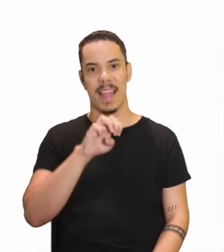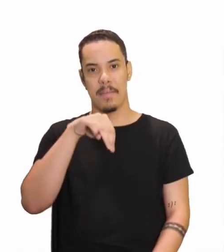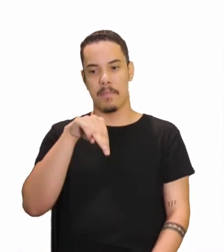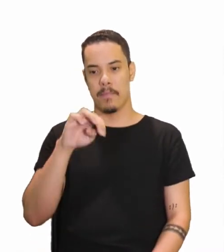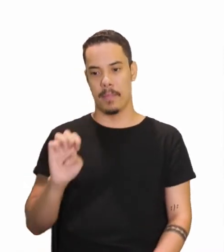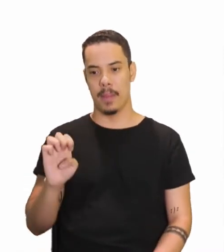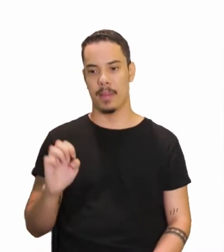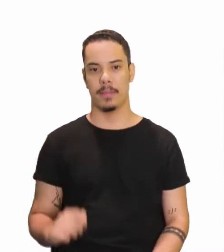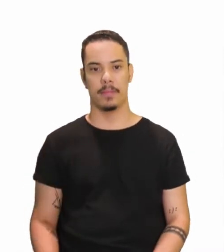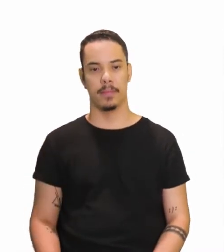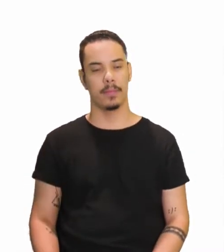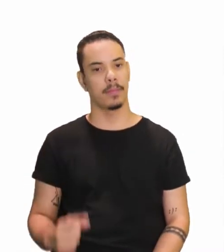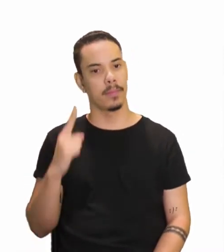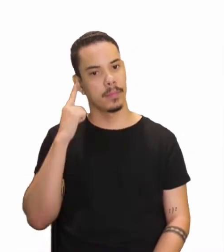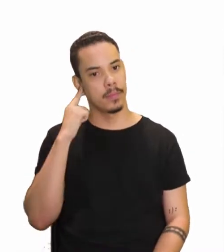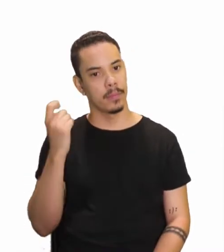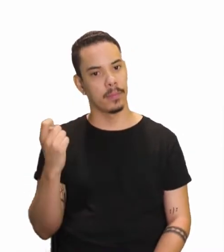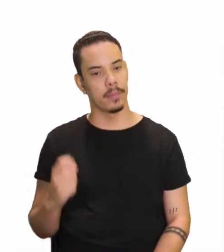o som?